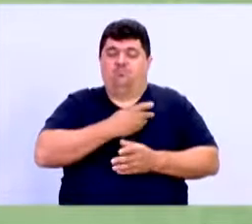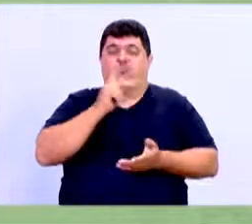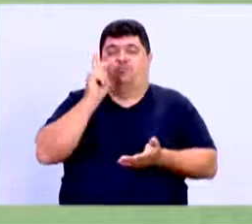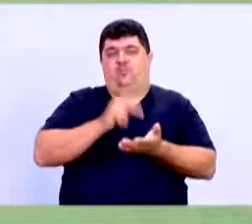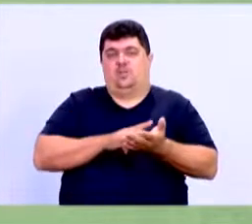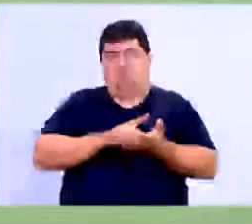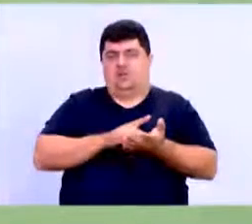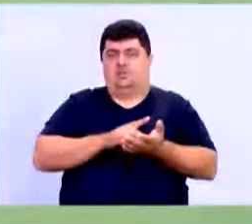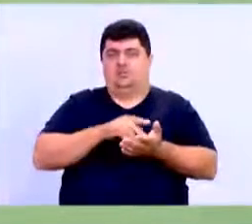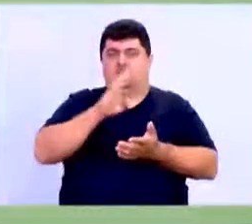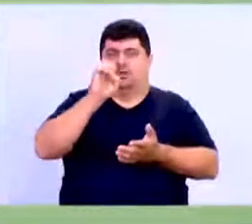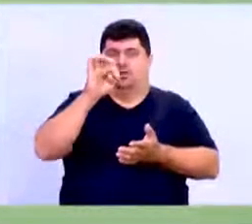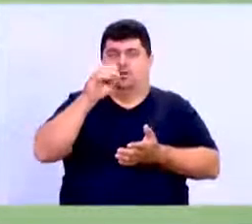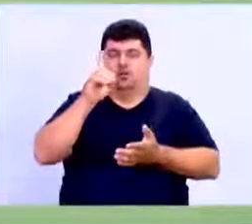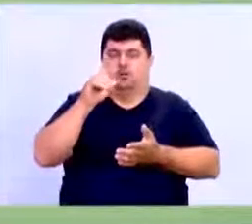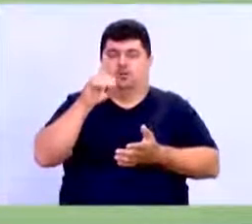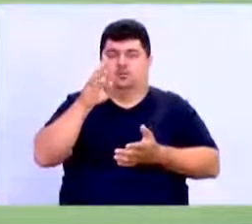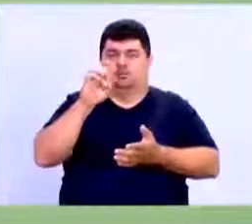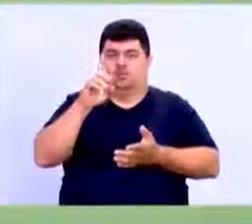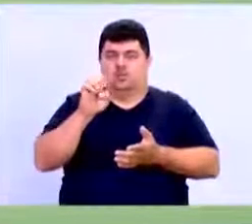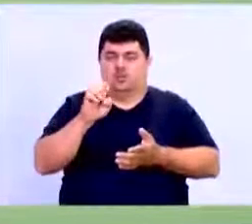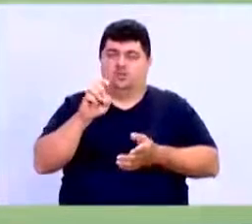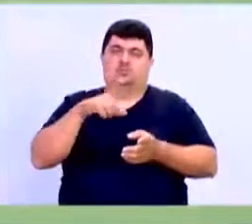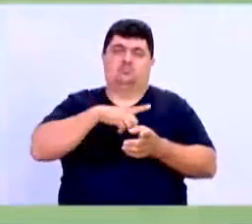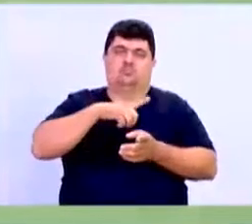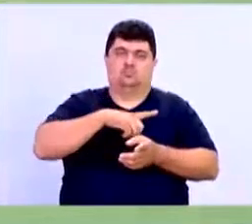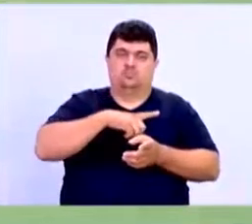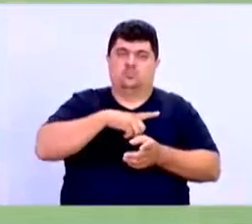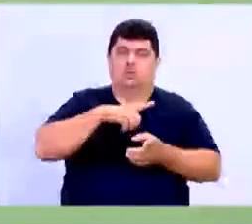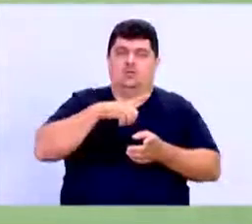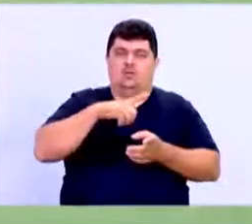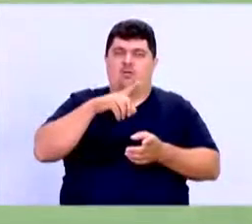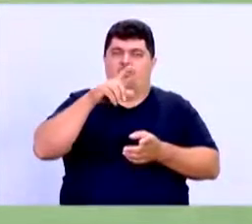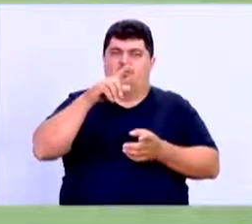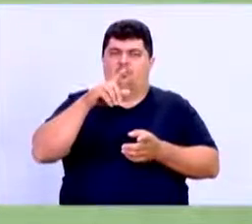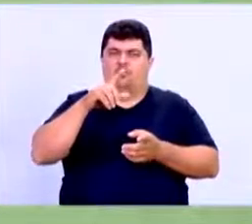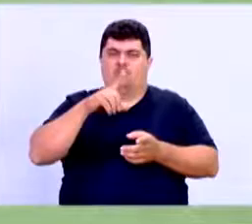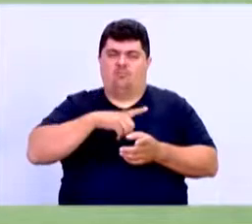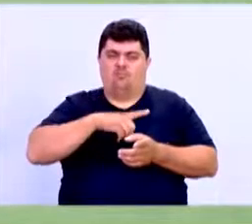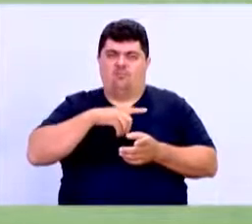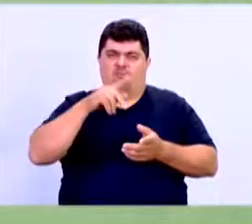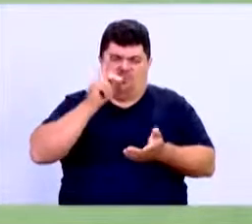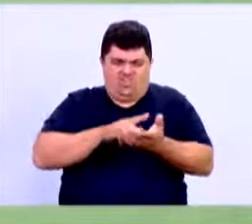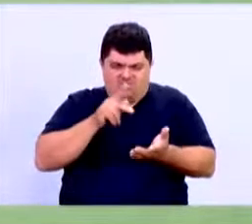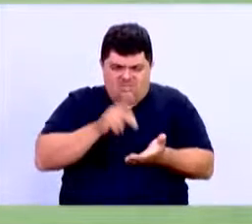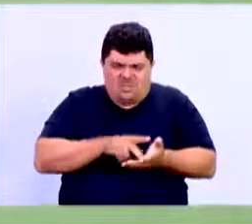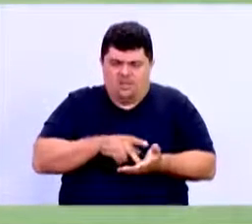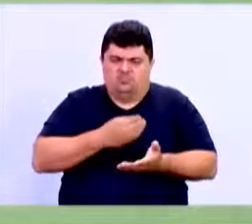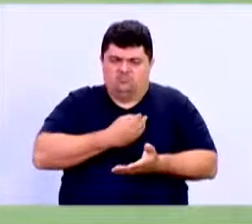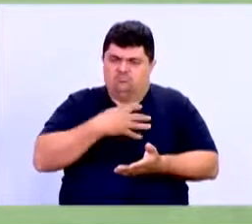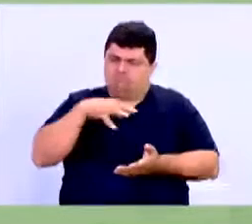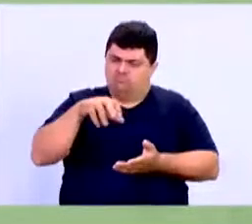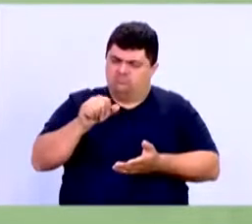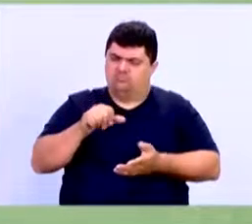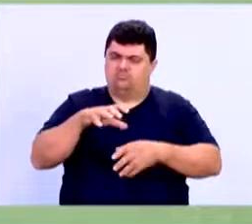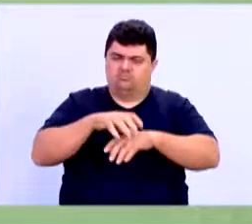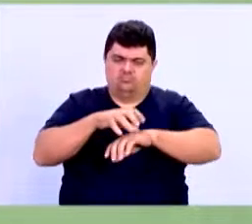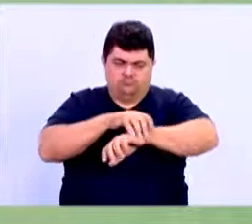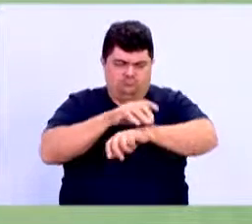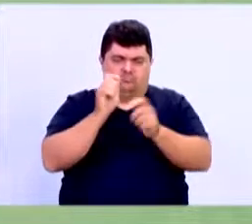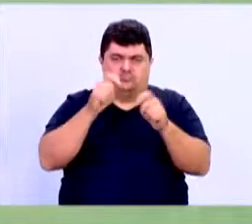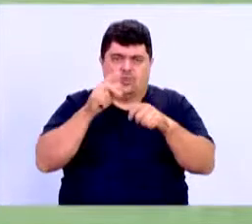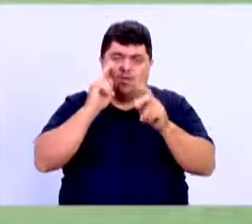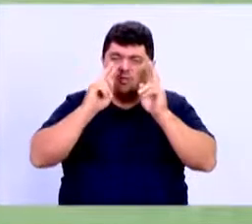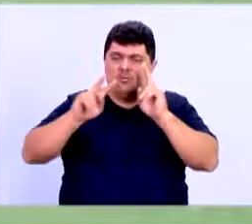entidades, elas têm alguns tipos, como entidades físicas. O que são as físicas? São aquelas realmente tangíveis, existentes